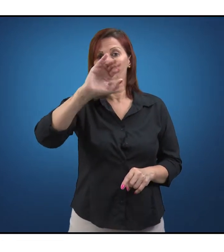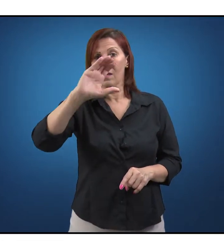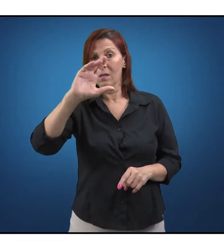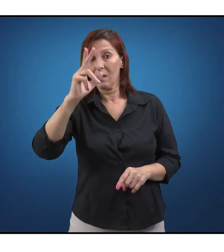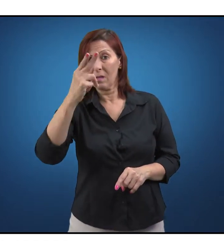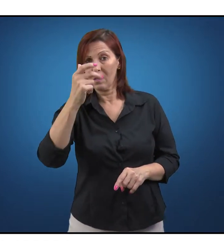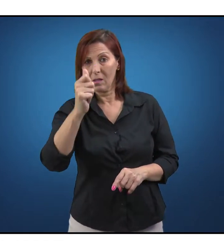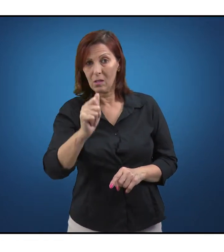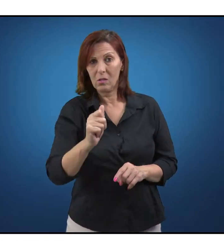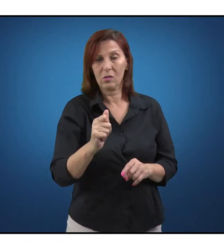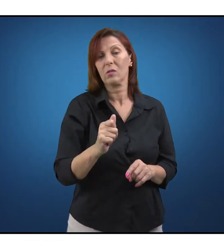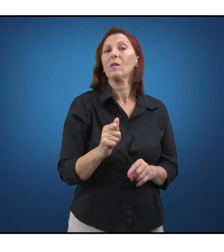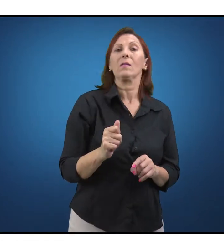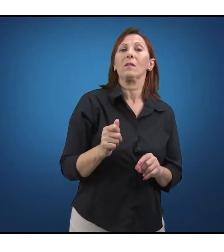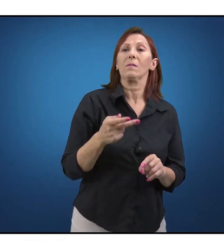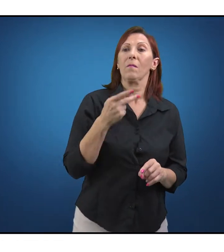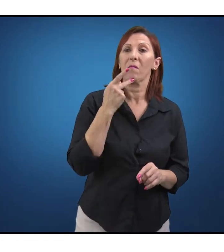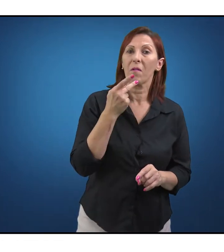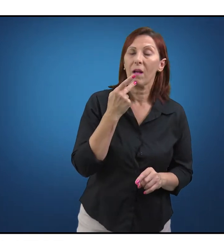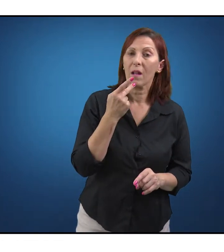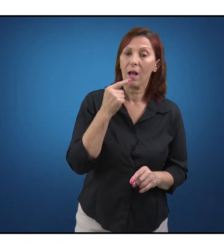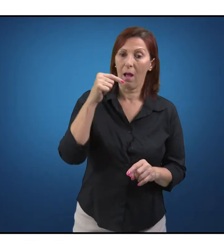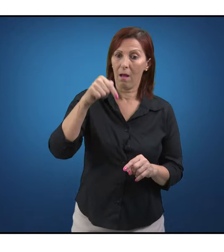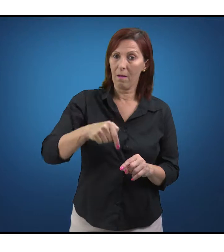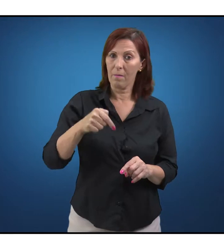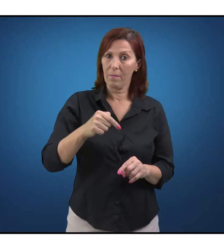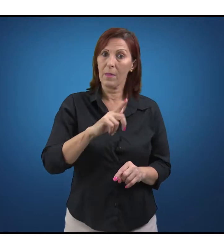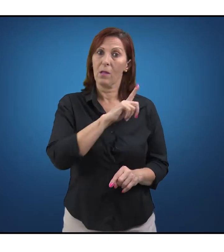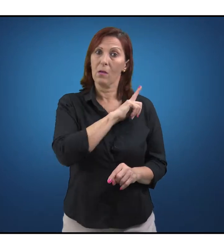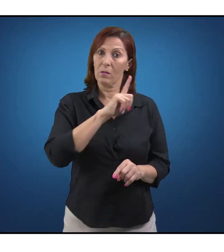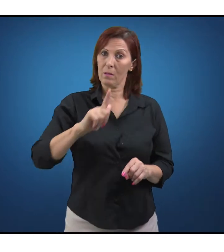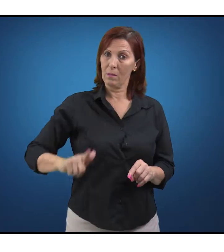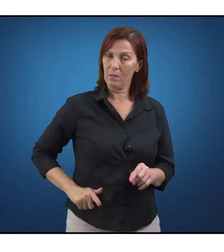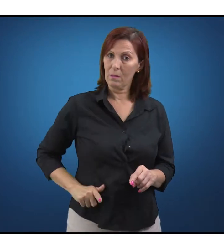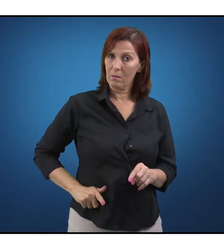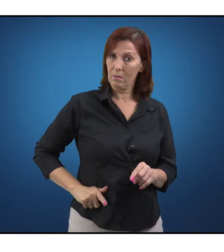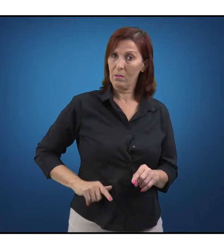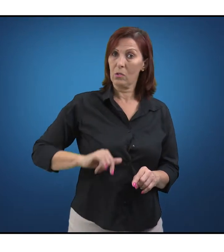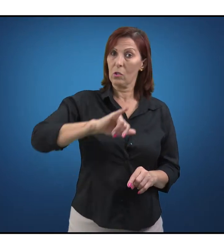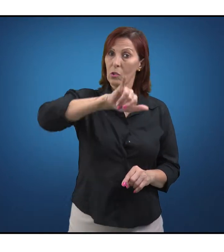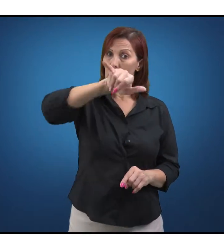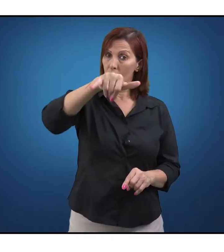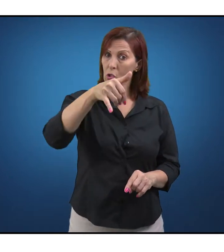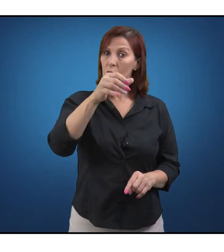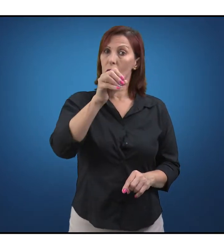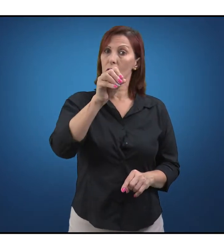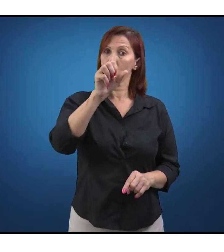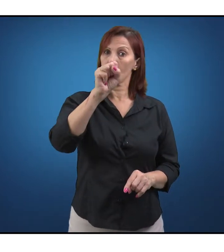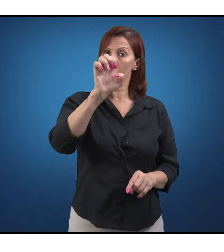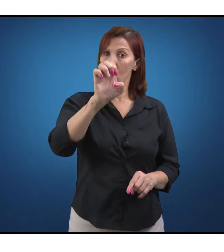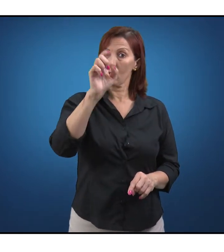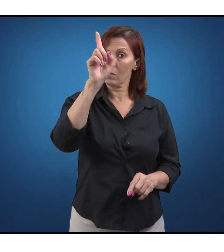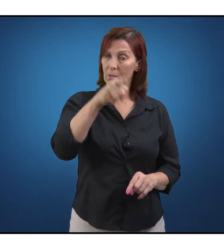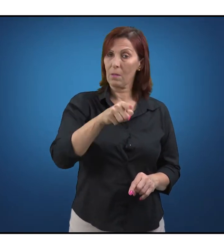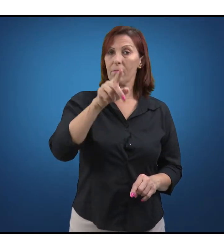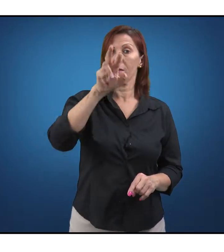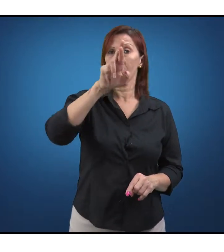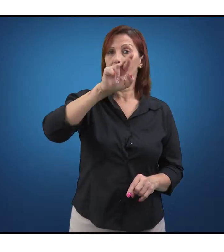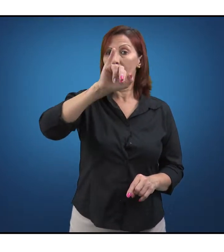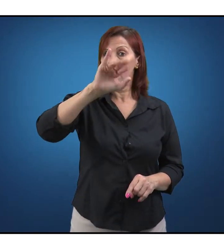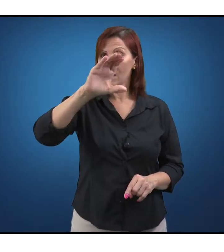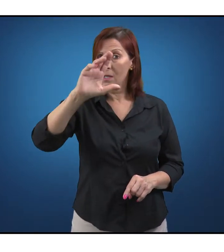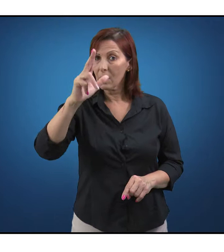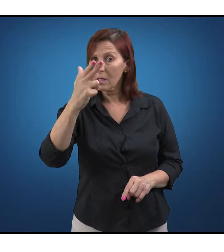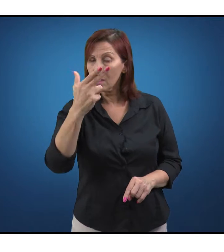os servidores, e gostaria de salientar, governador José Richa, foi o grande